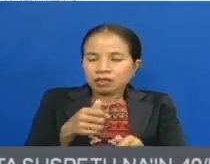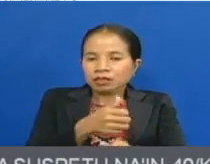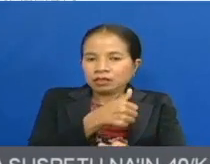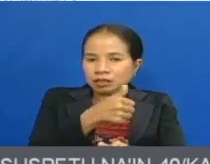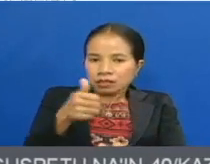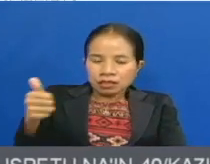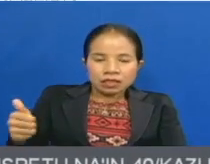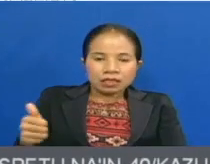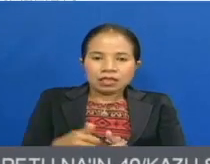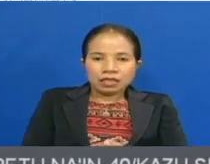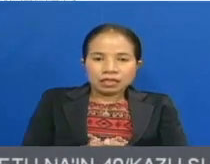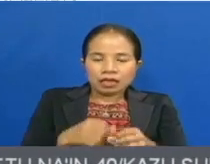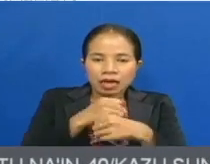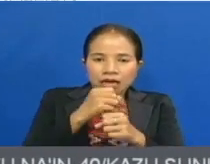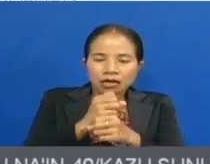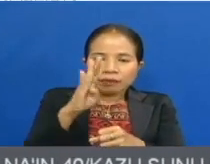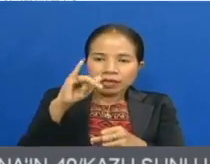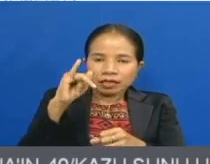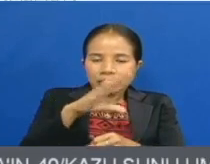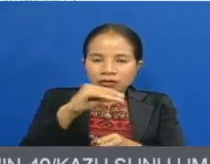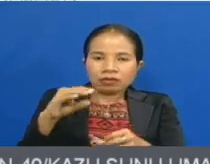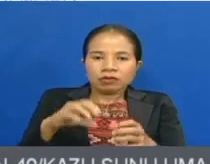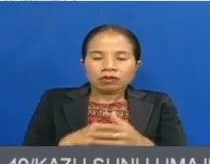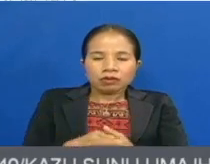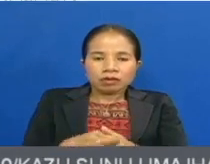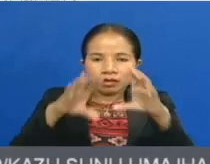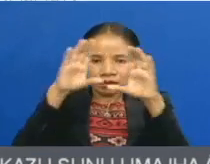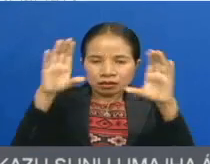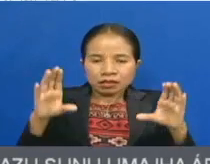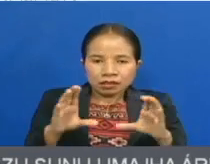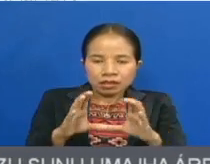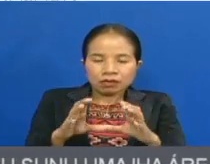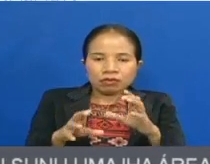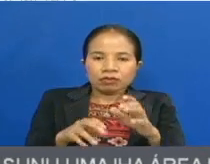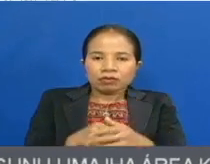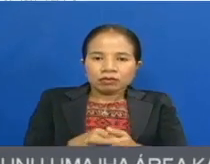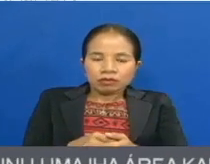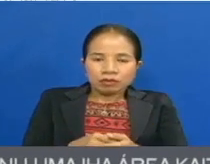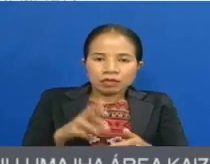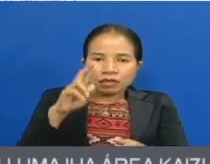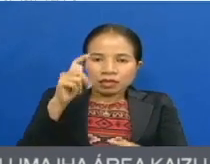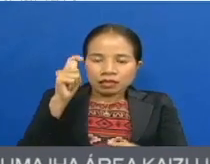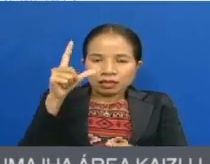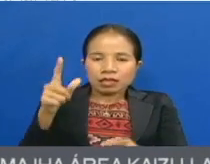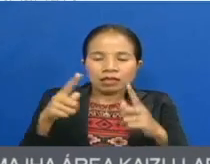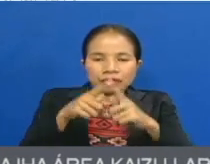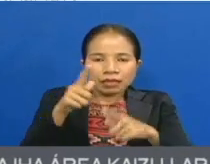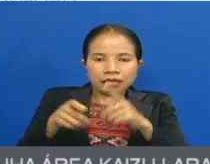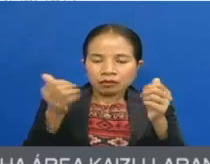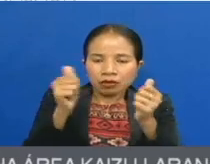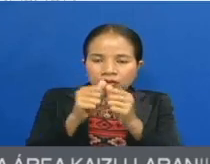para emitir. BI, cartão BI, para cidadão Sira gratuita, no moço certidão